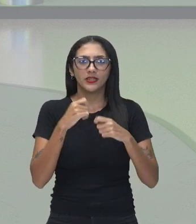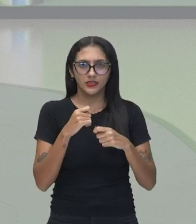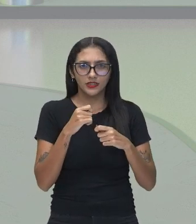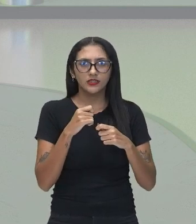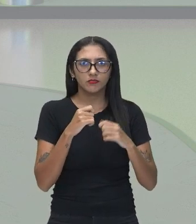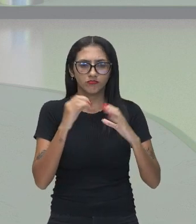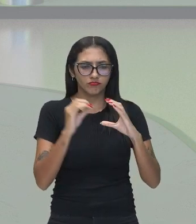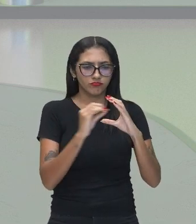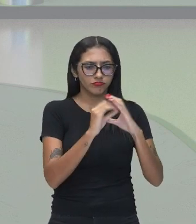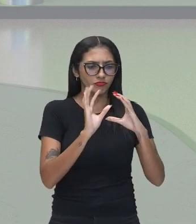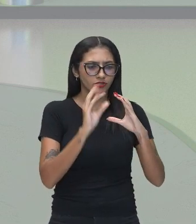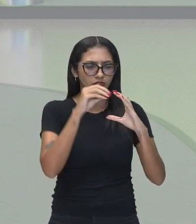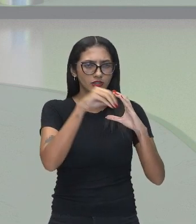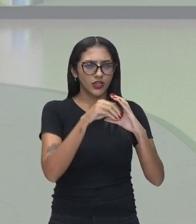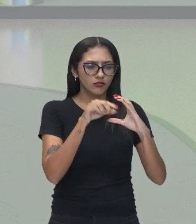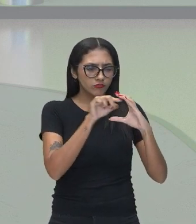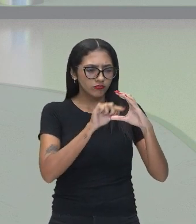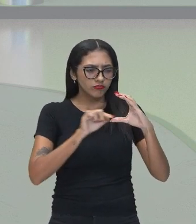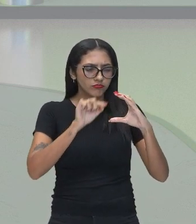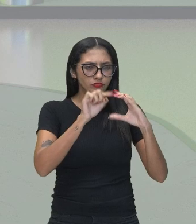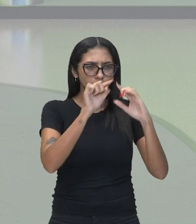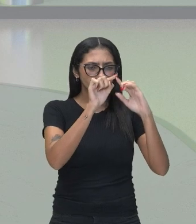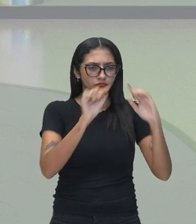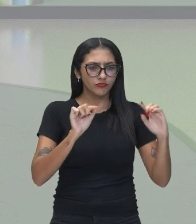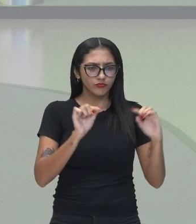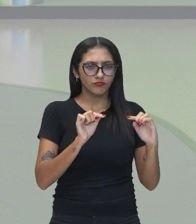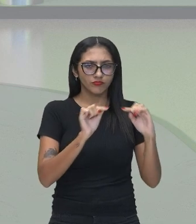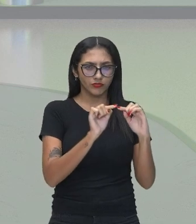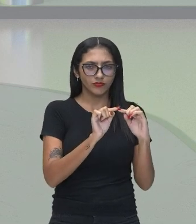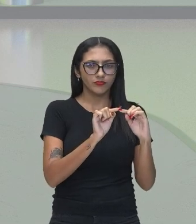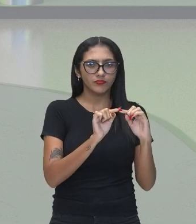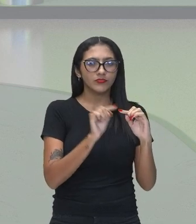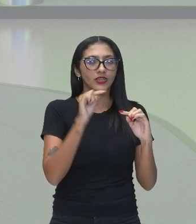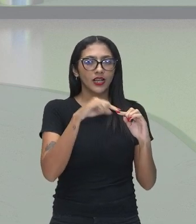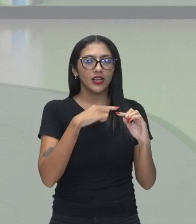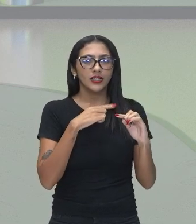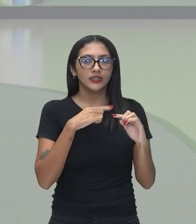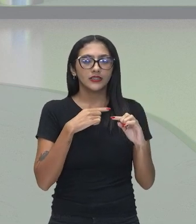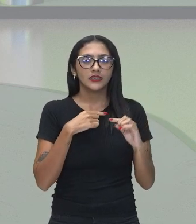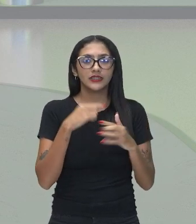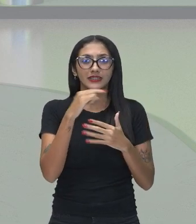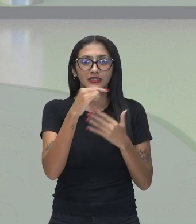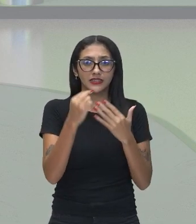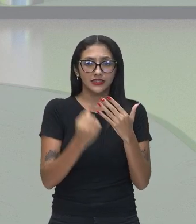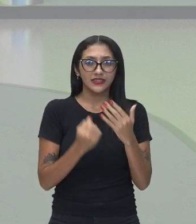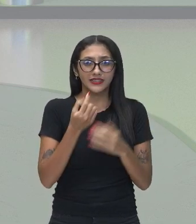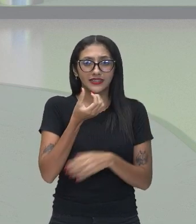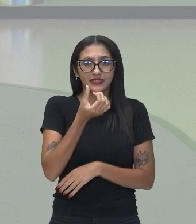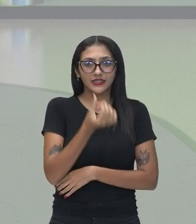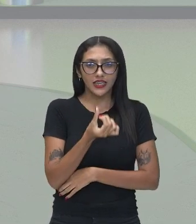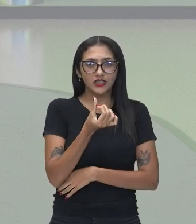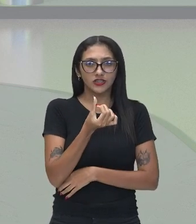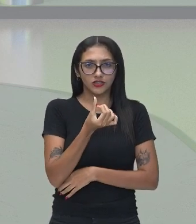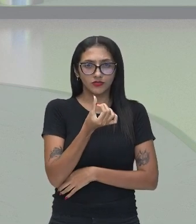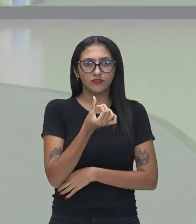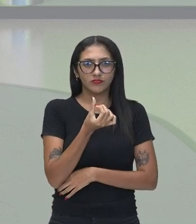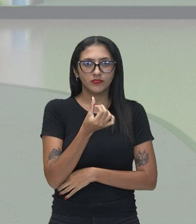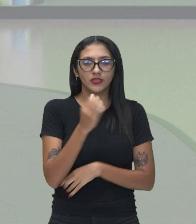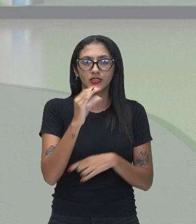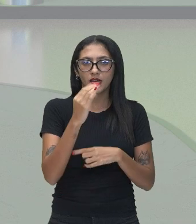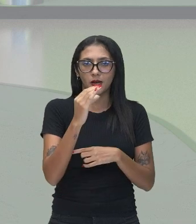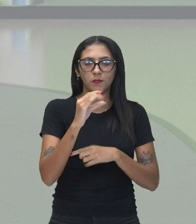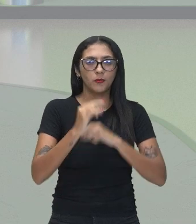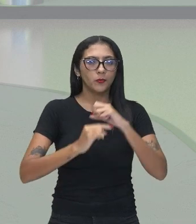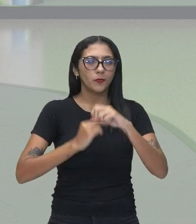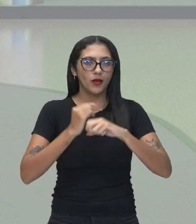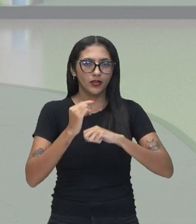núcleo aromático? É uma cadeia fechada que tem 6 átomos de carbonos, como está ali.